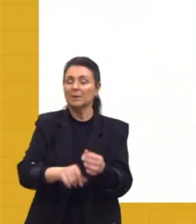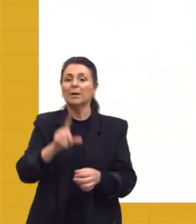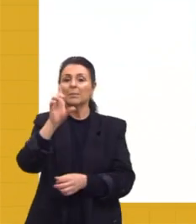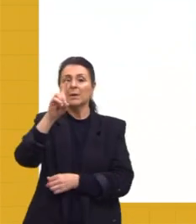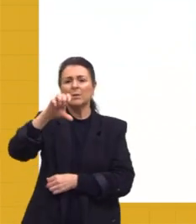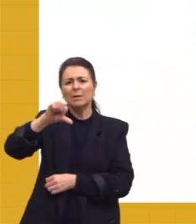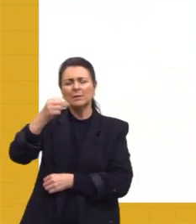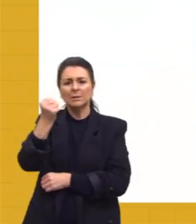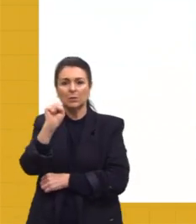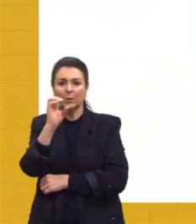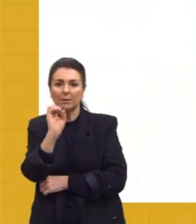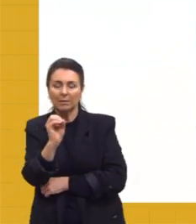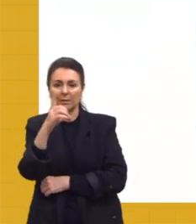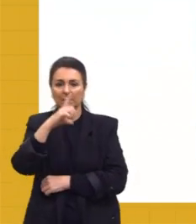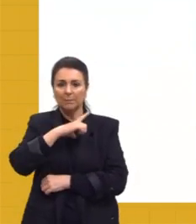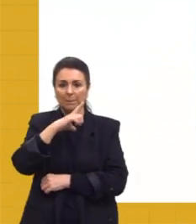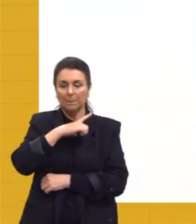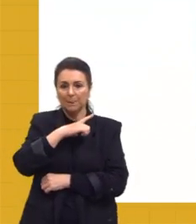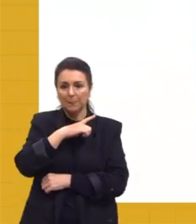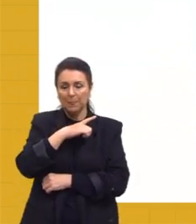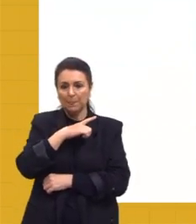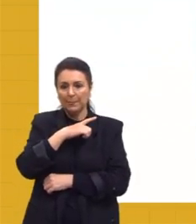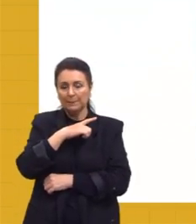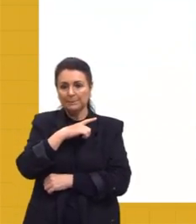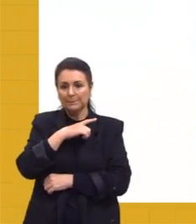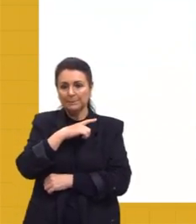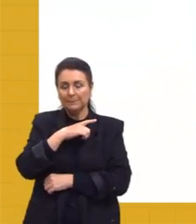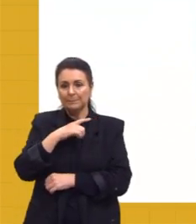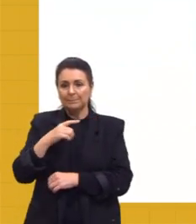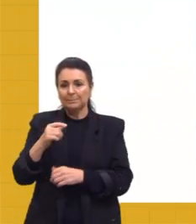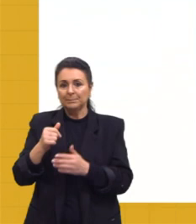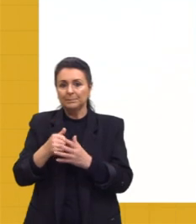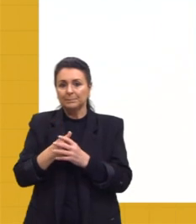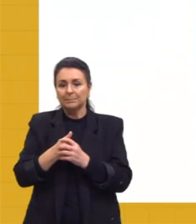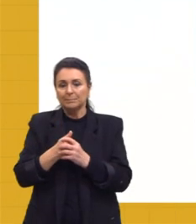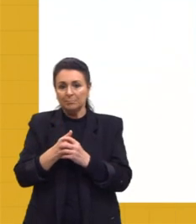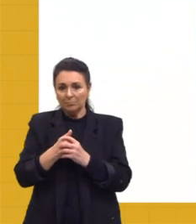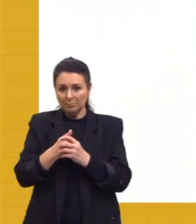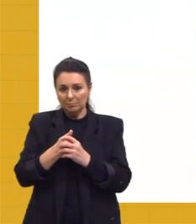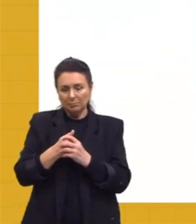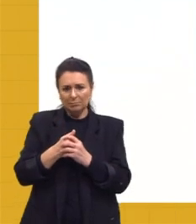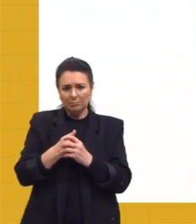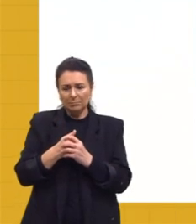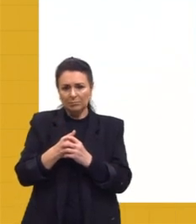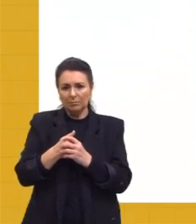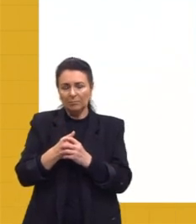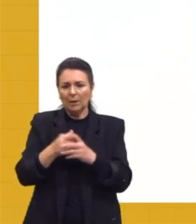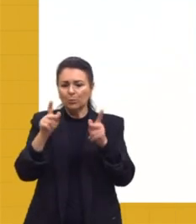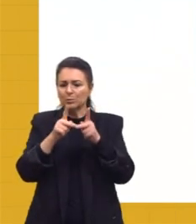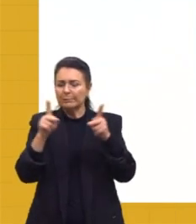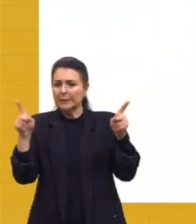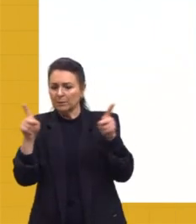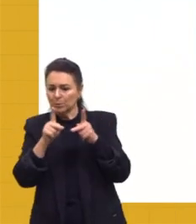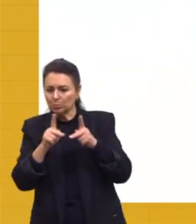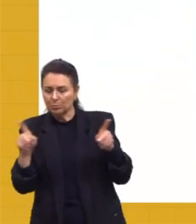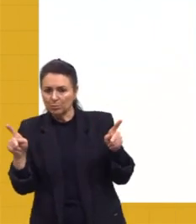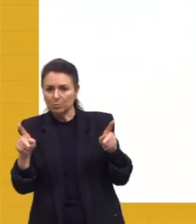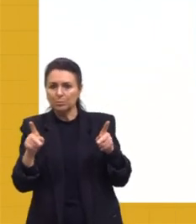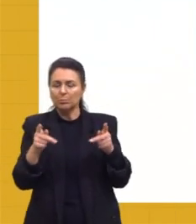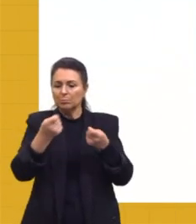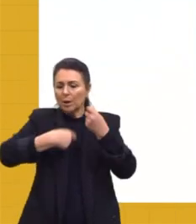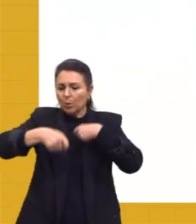1980 então nós temos a as a questão dos períodos né